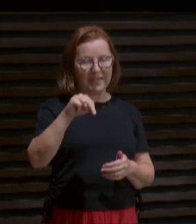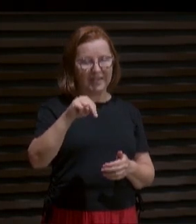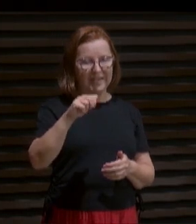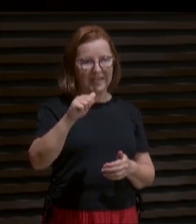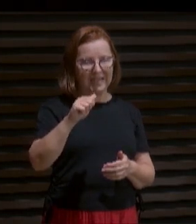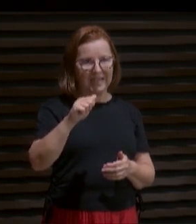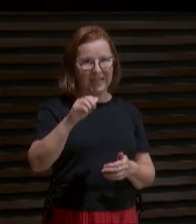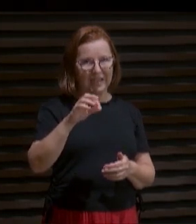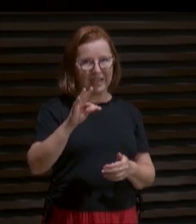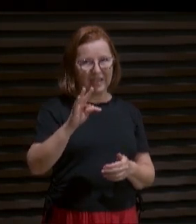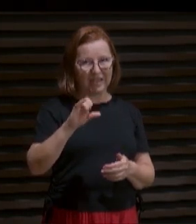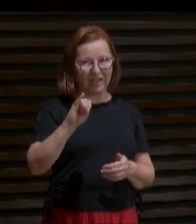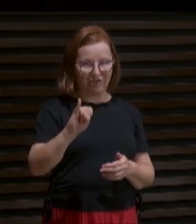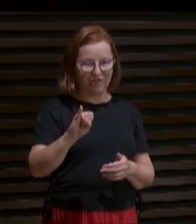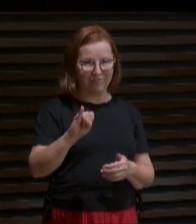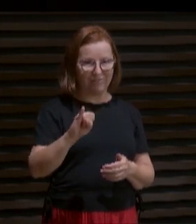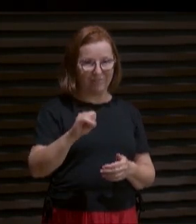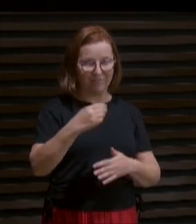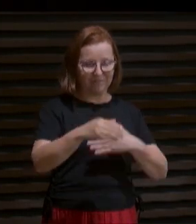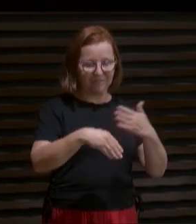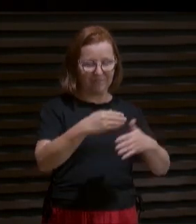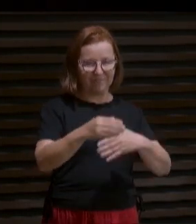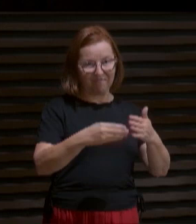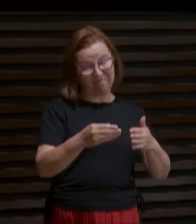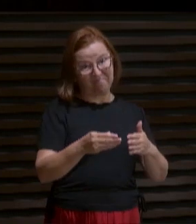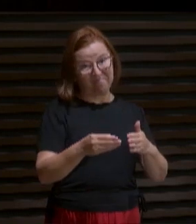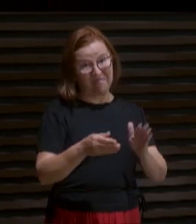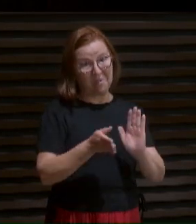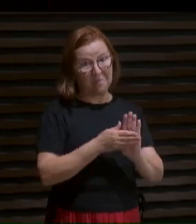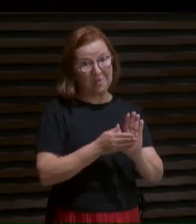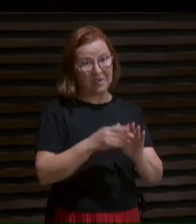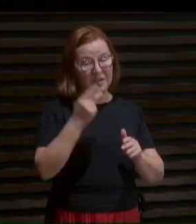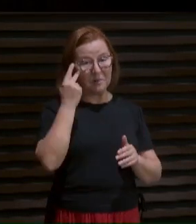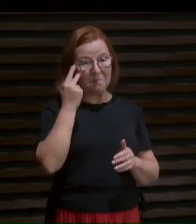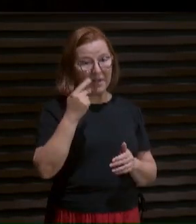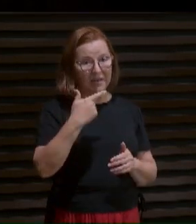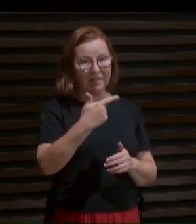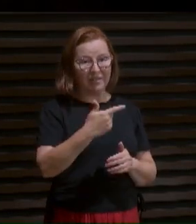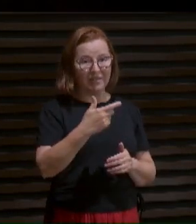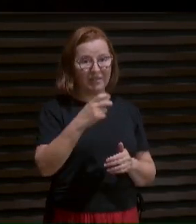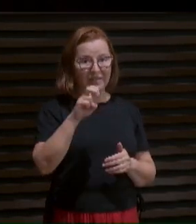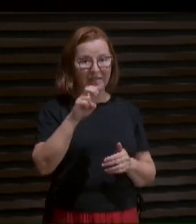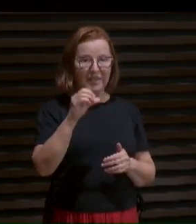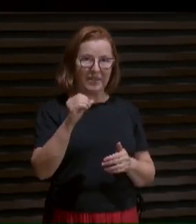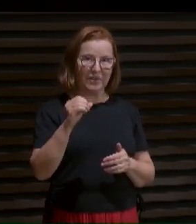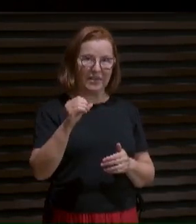paulatinamente. Segundo eles, era um projeto para 250 anos. Portanto,